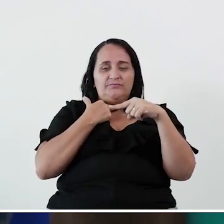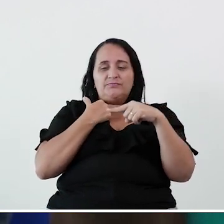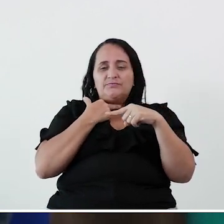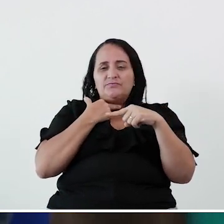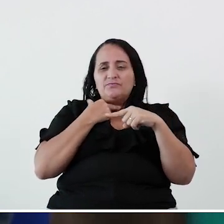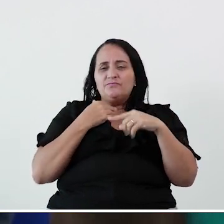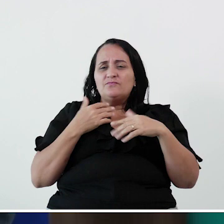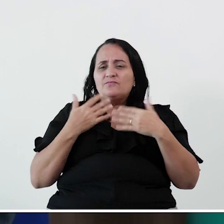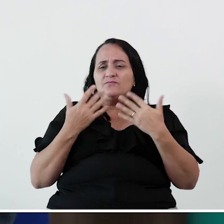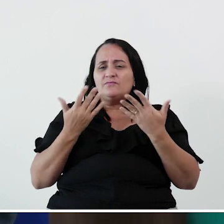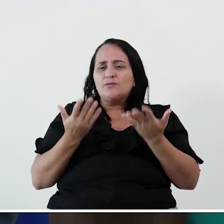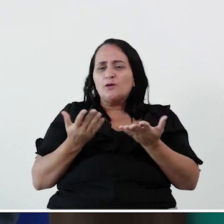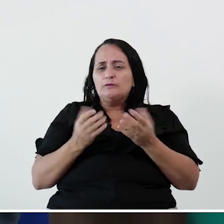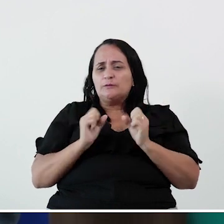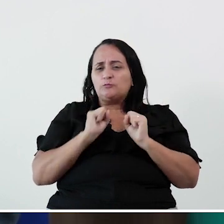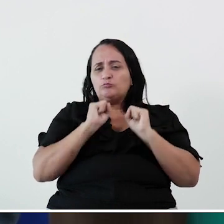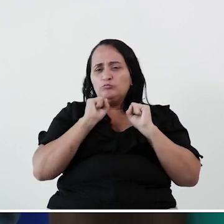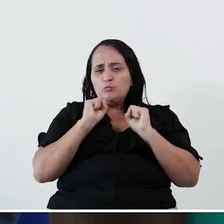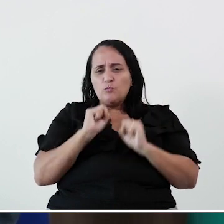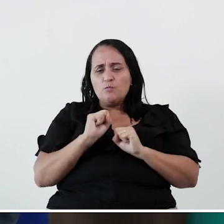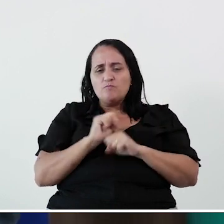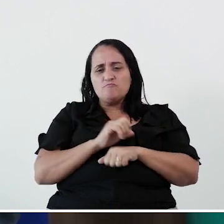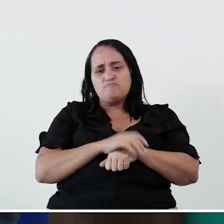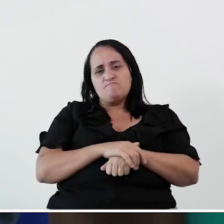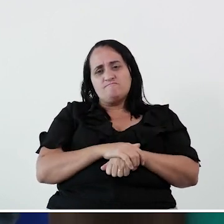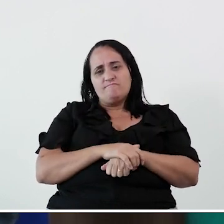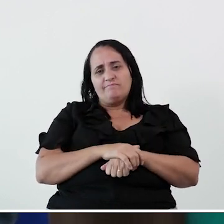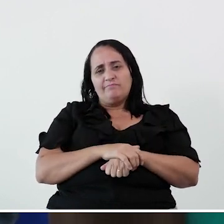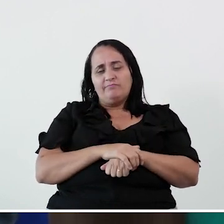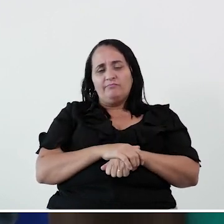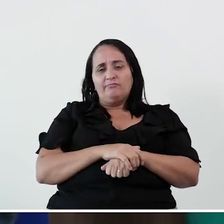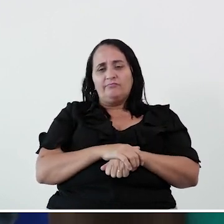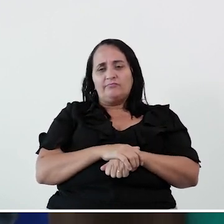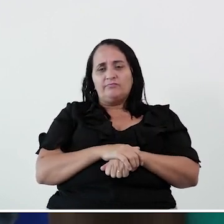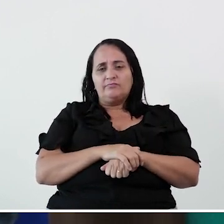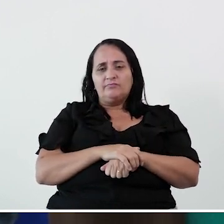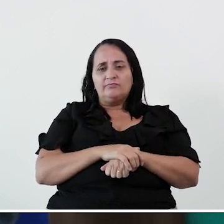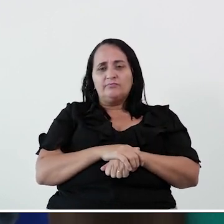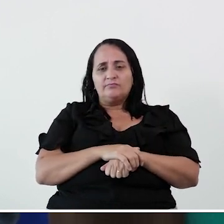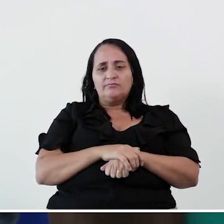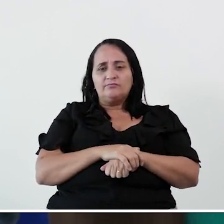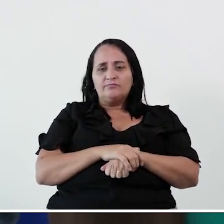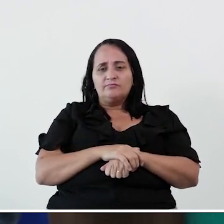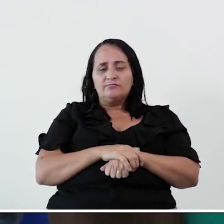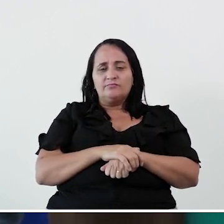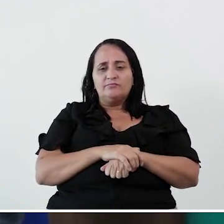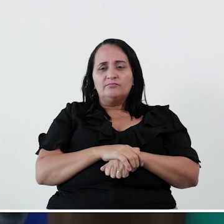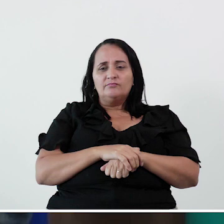eu posso ter uma fração, por exemplo, desse tipo,